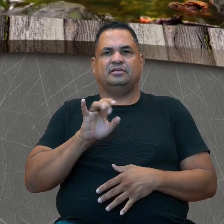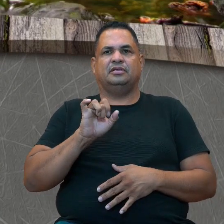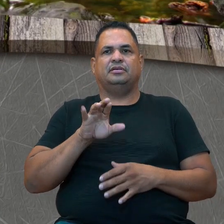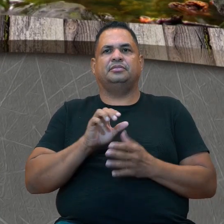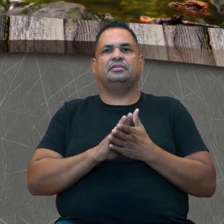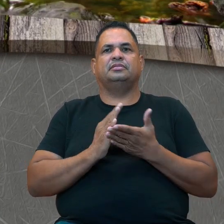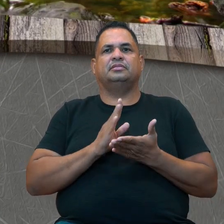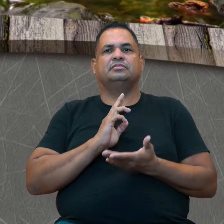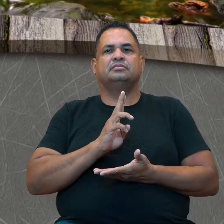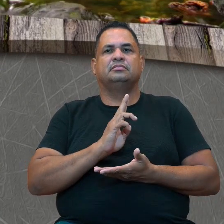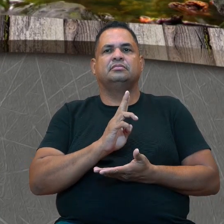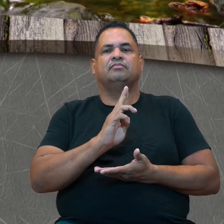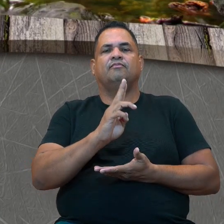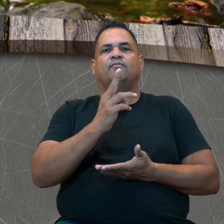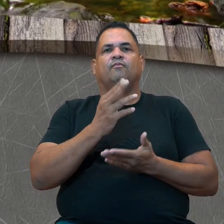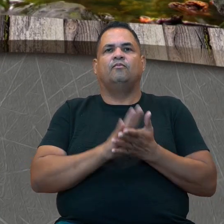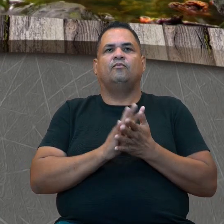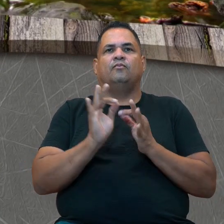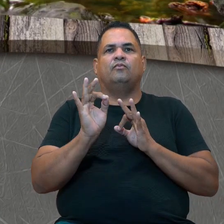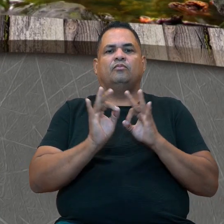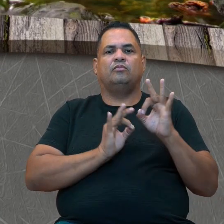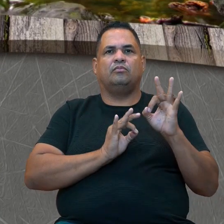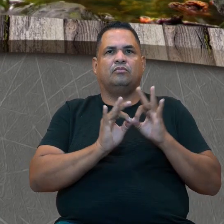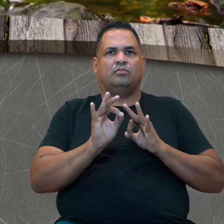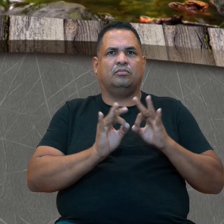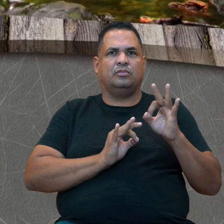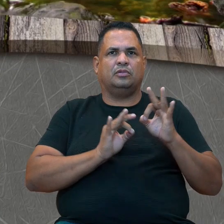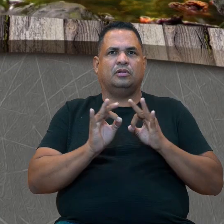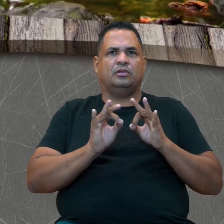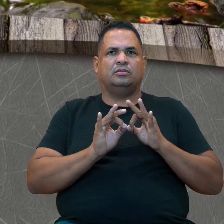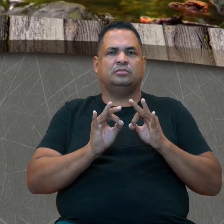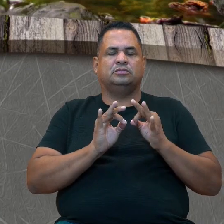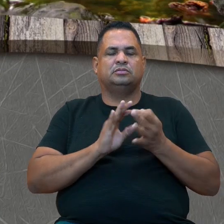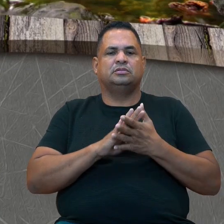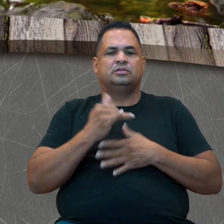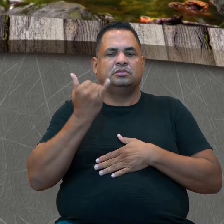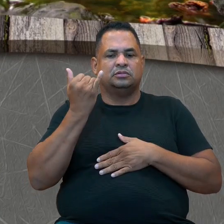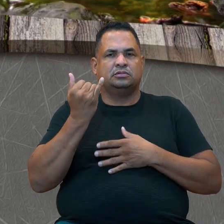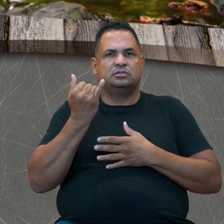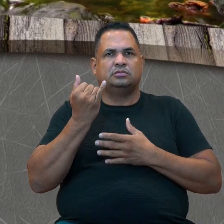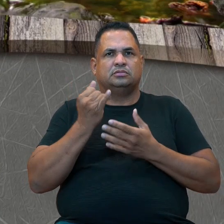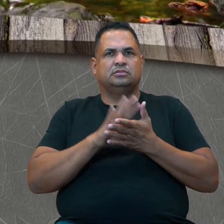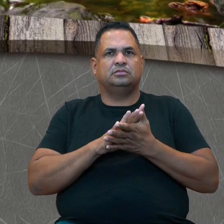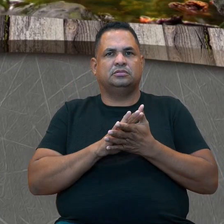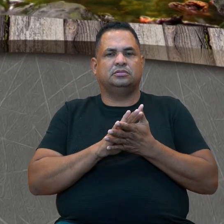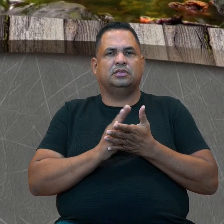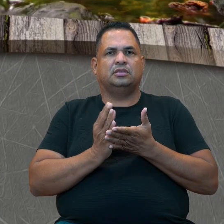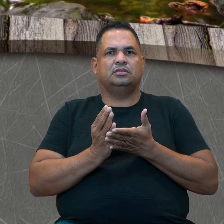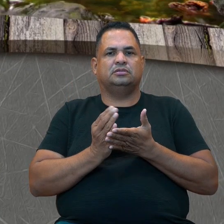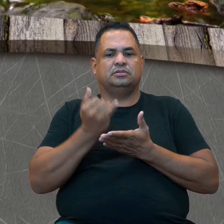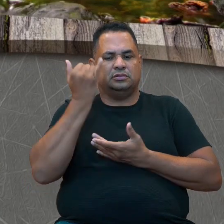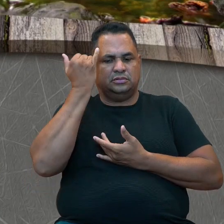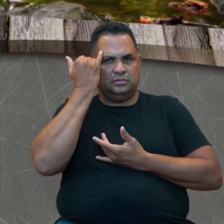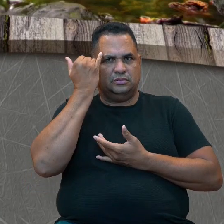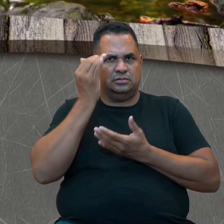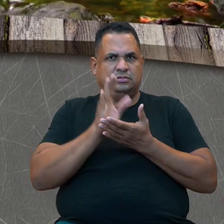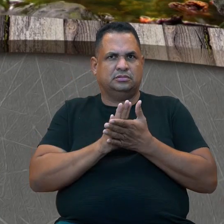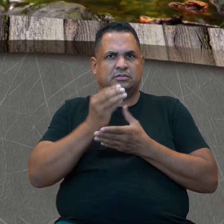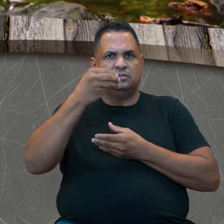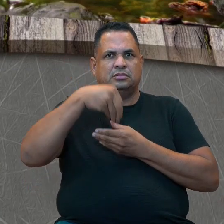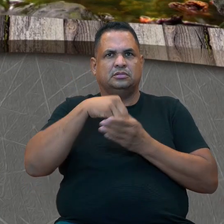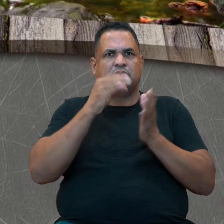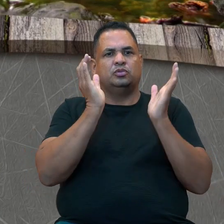dar continuidade à construção das informações dentro do nosso conteúdo da